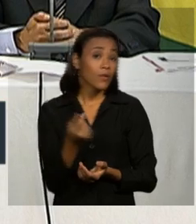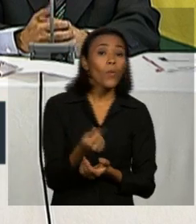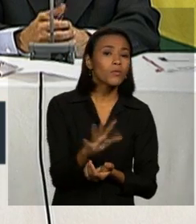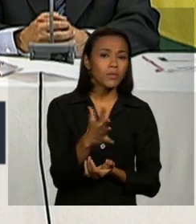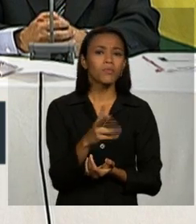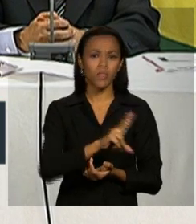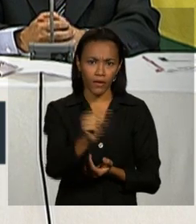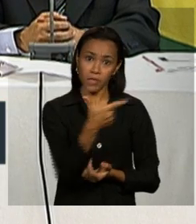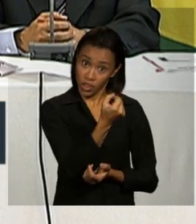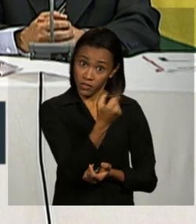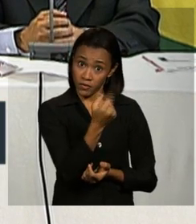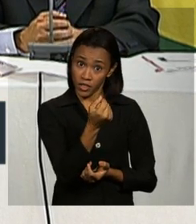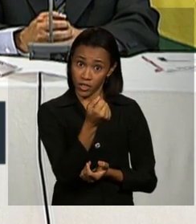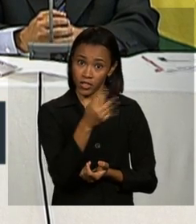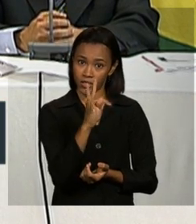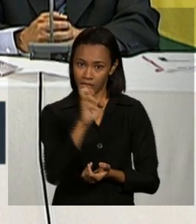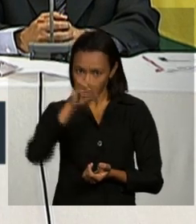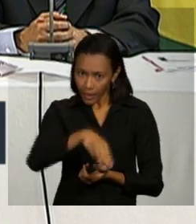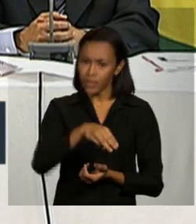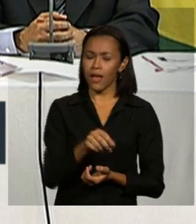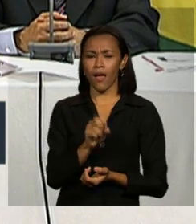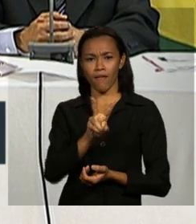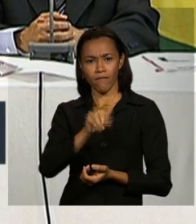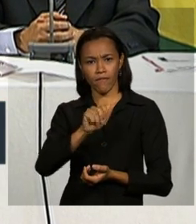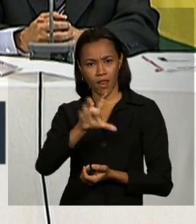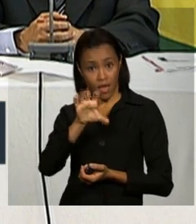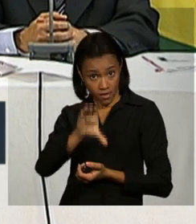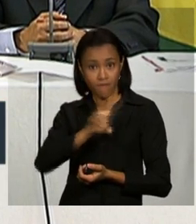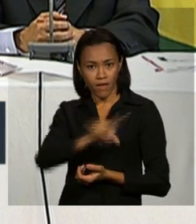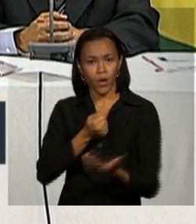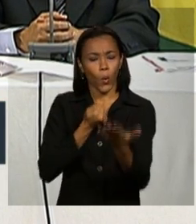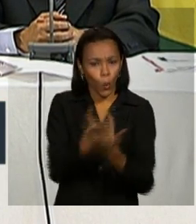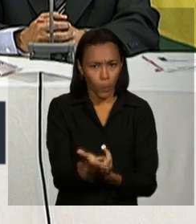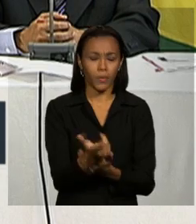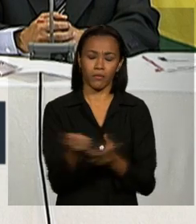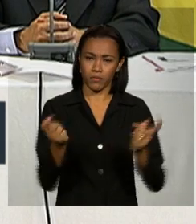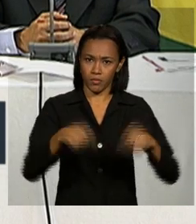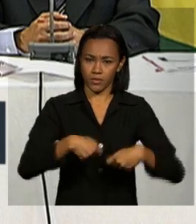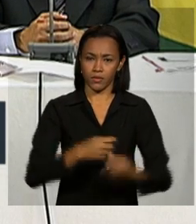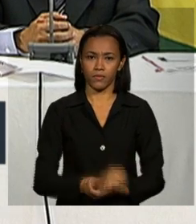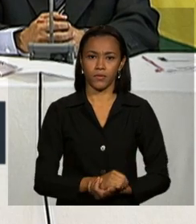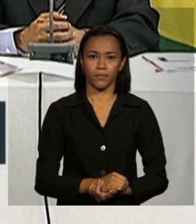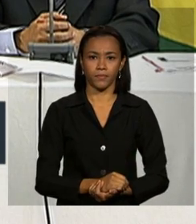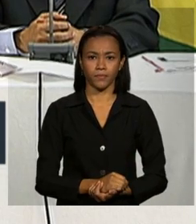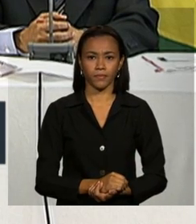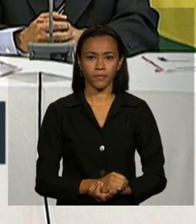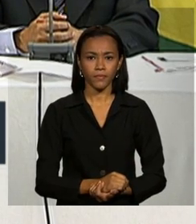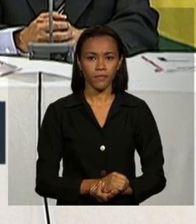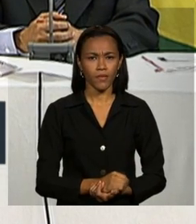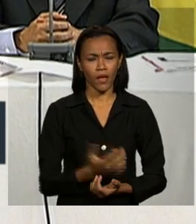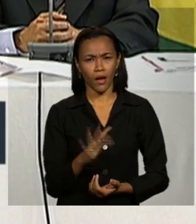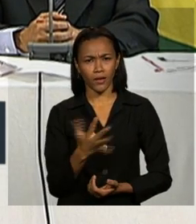trens e a Valec vai comprar integralmente essa disponibilidade bom aí eu